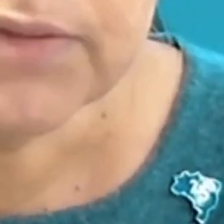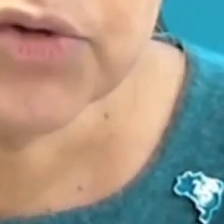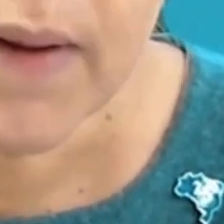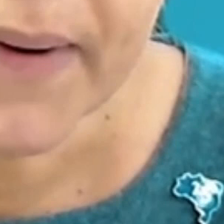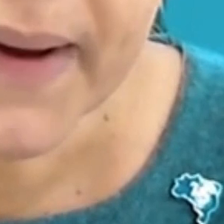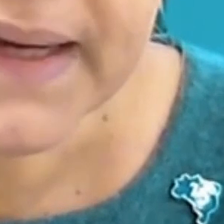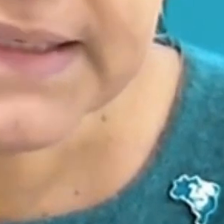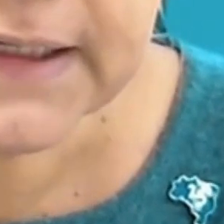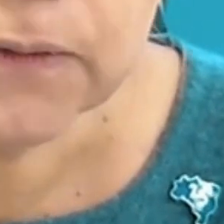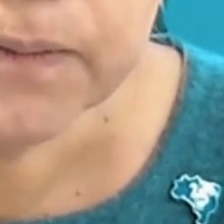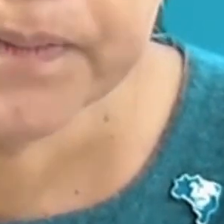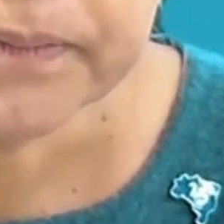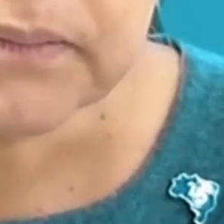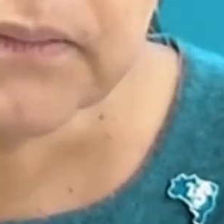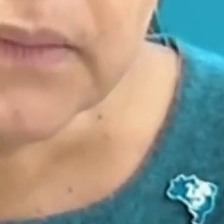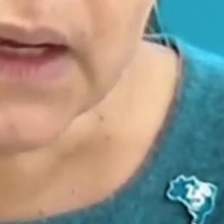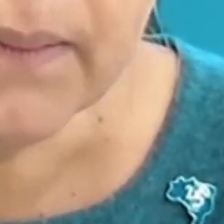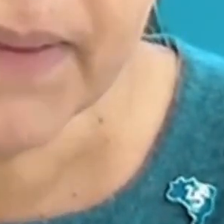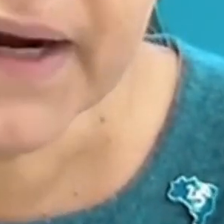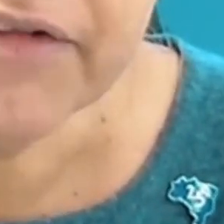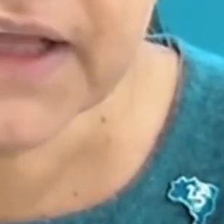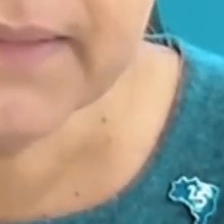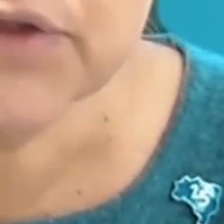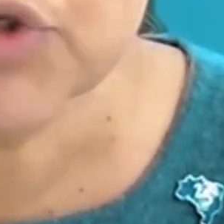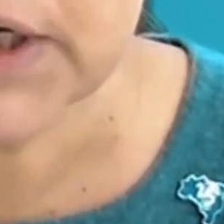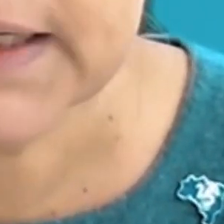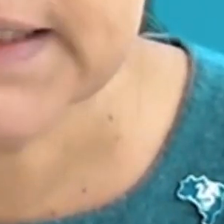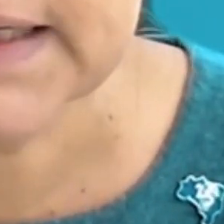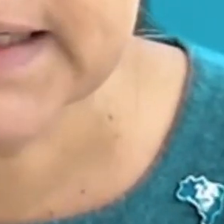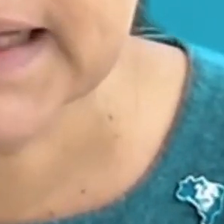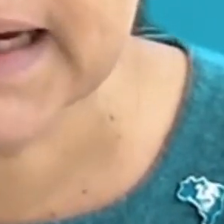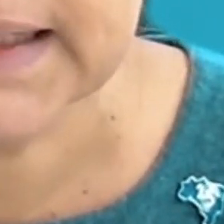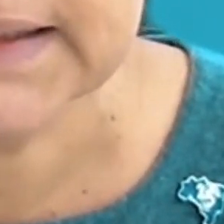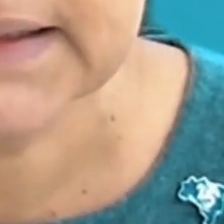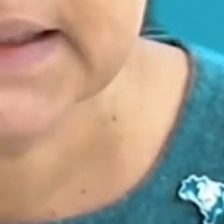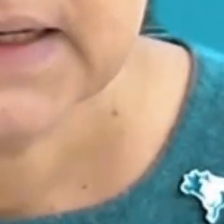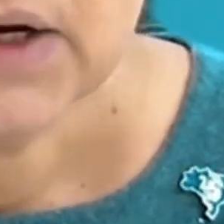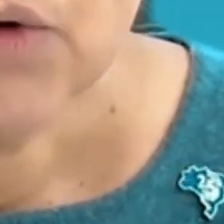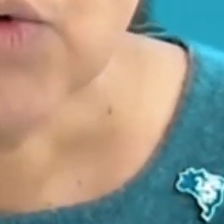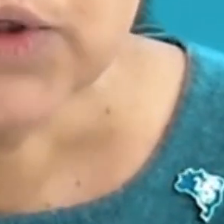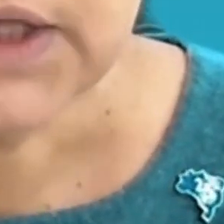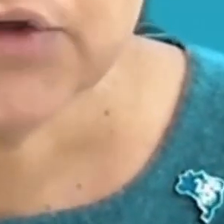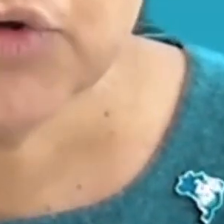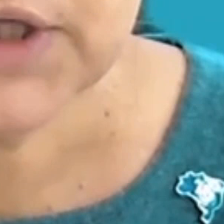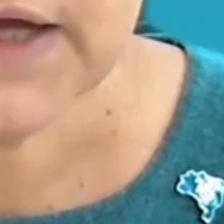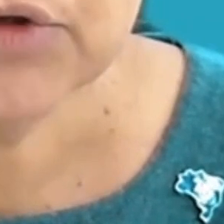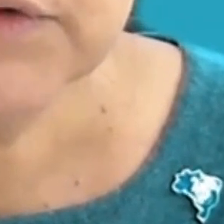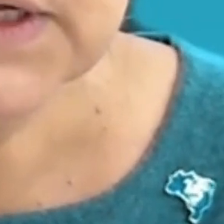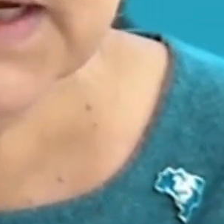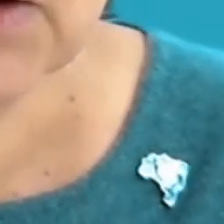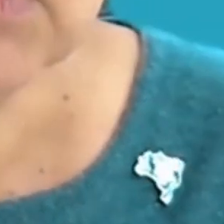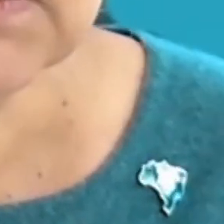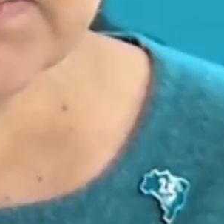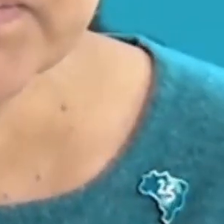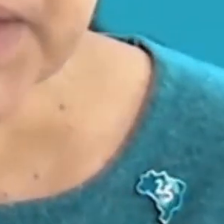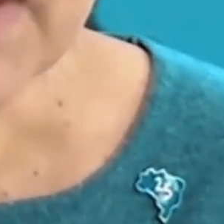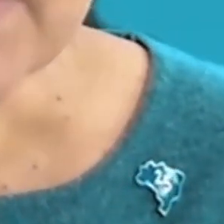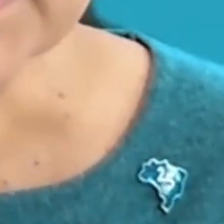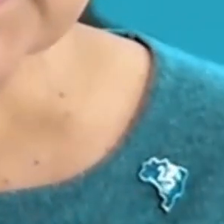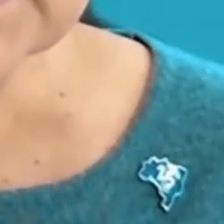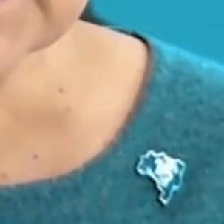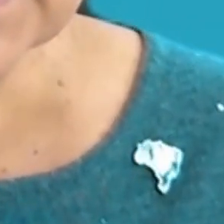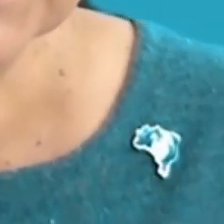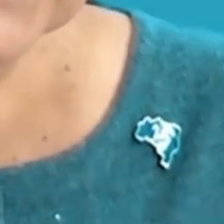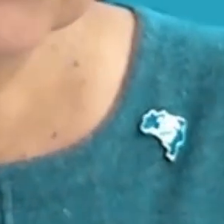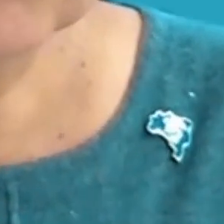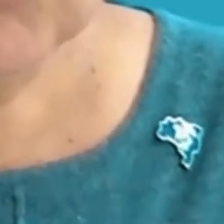quando discutimos uma preparação para enfrentamento de crises sanitárias, o contexto de dados de vida real